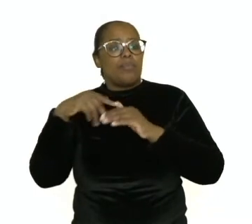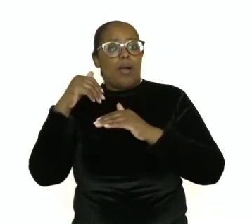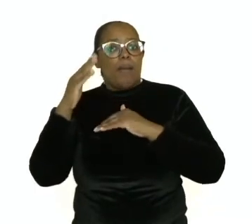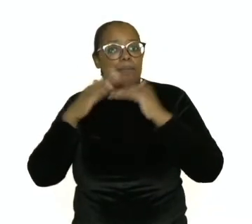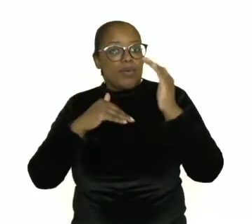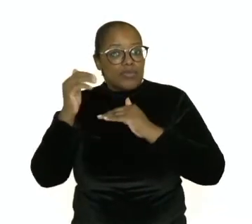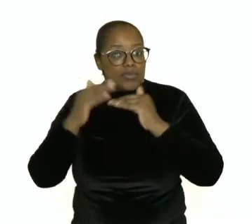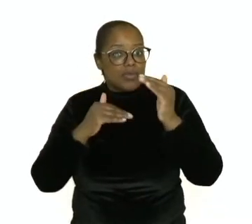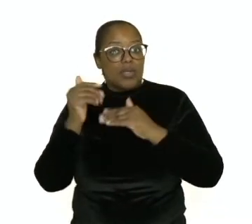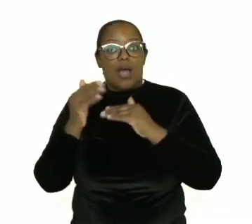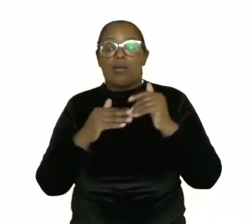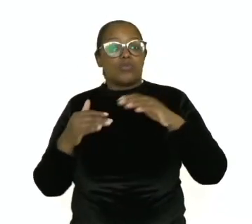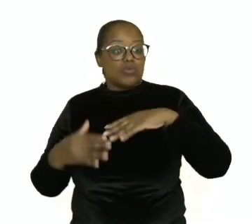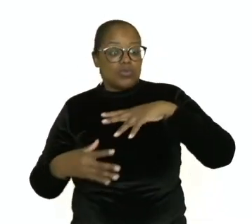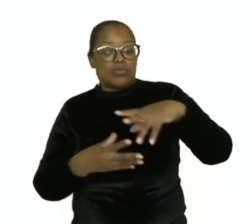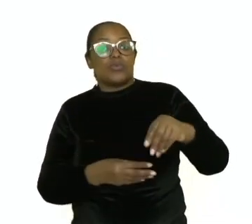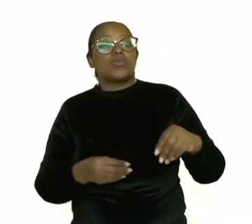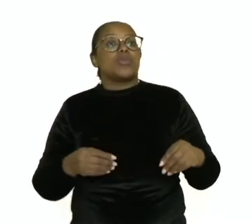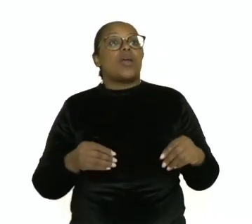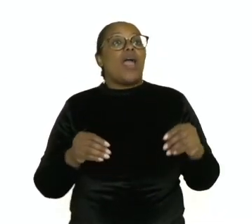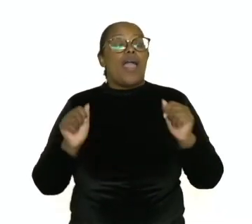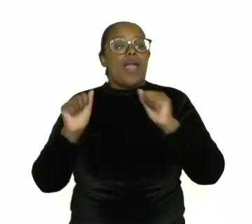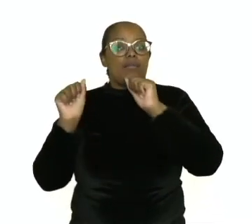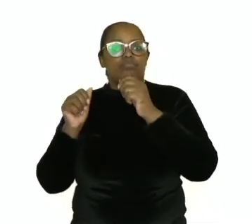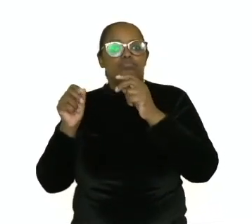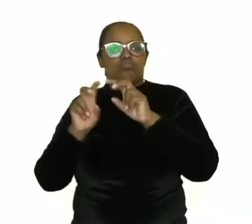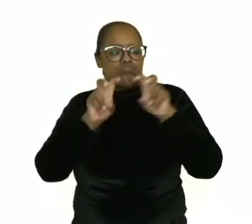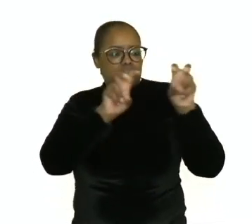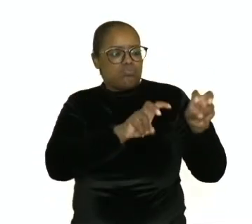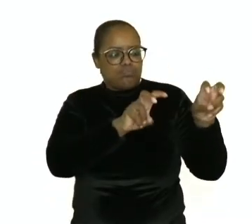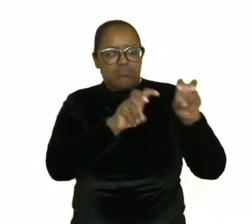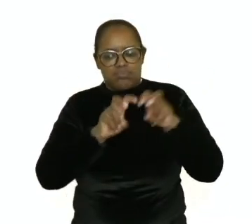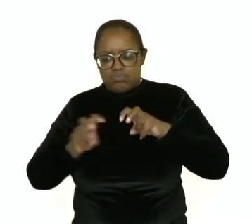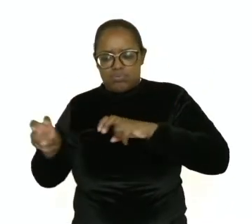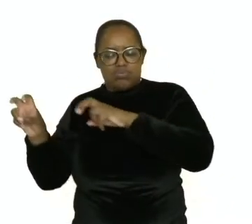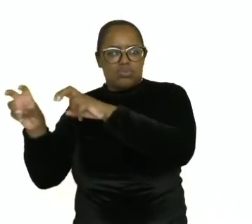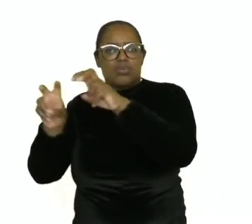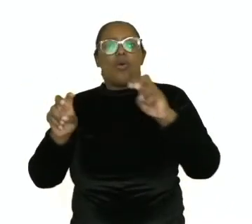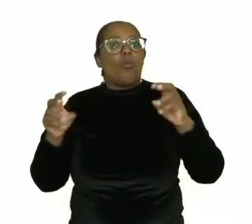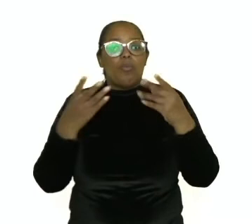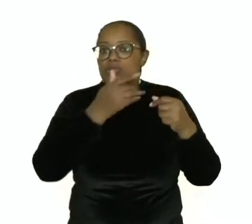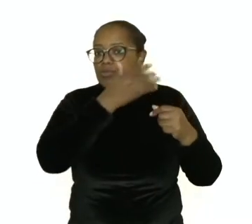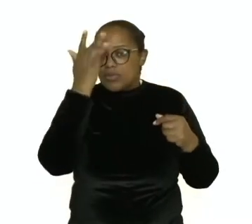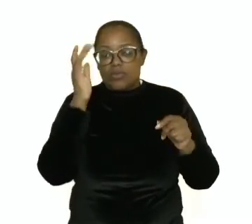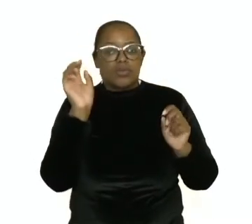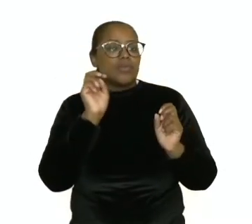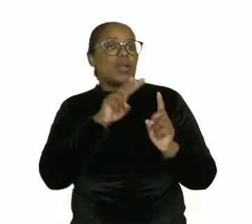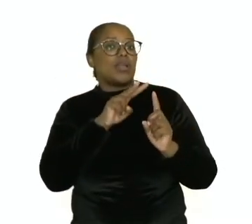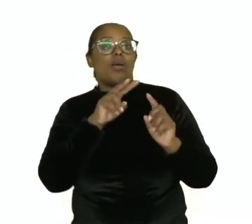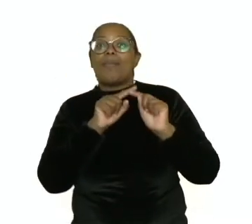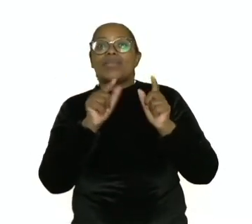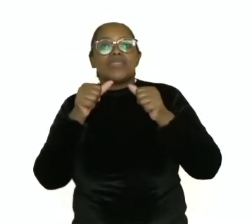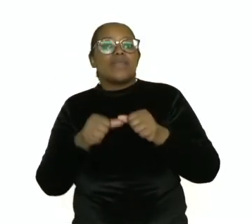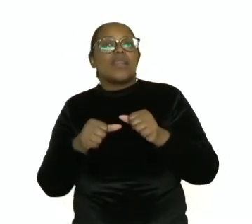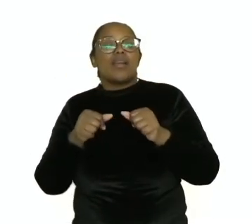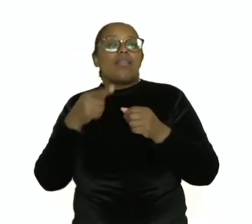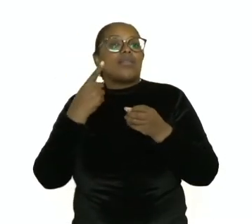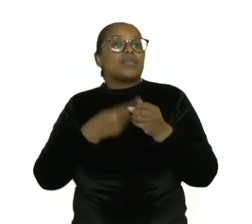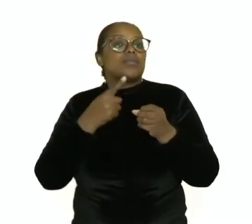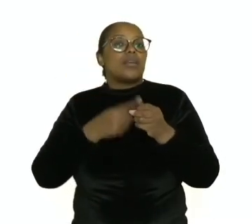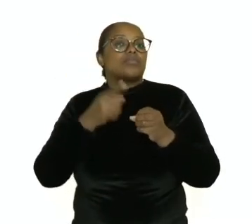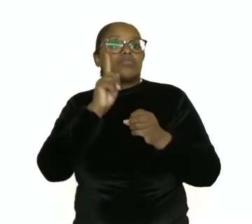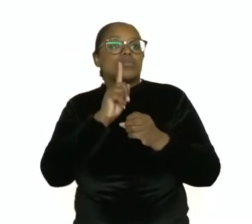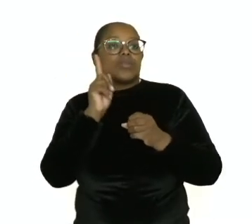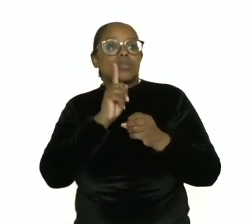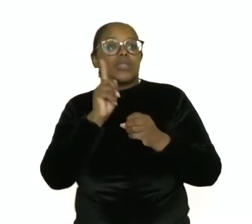mundial profissional, realizado desse tipo de arena. O Surf Rush, de propriedade de ícone Kelly State, fica nos Estados Unidos. Então aqui, ó, tem